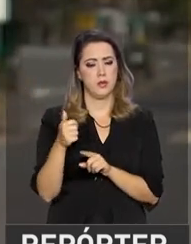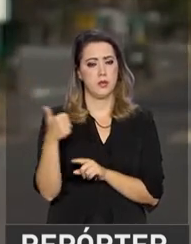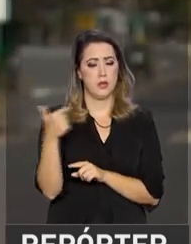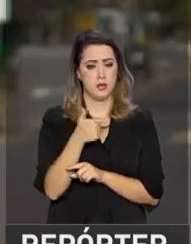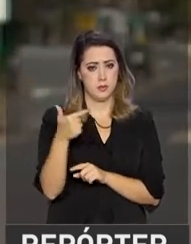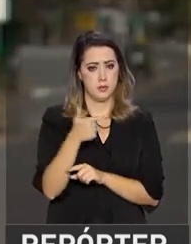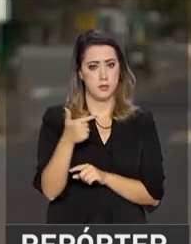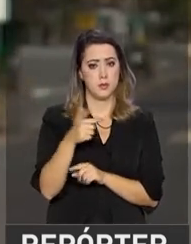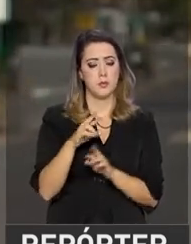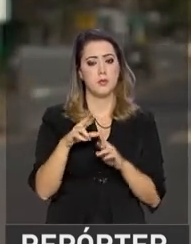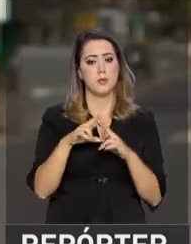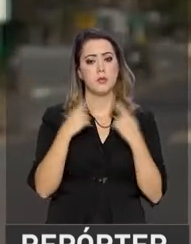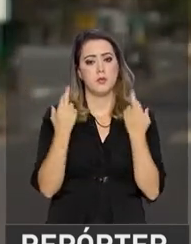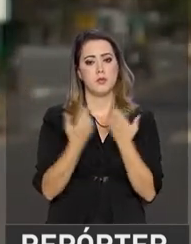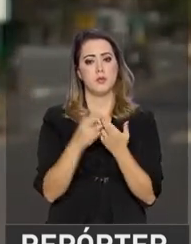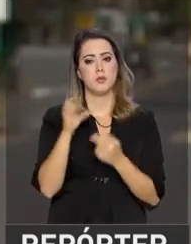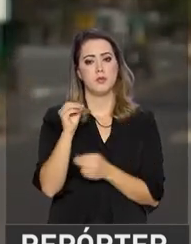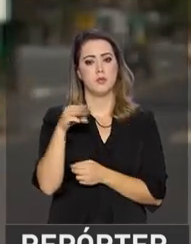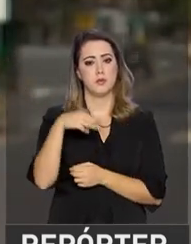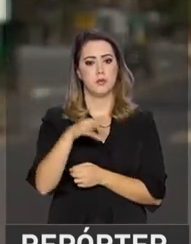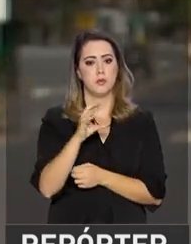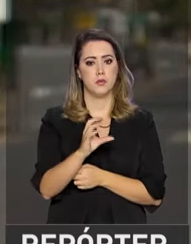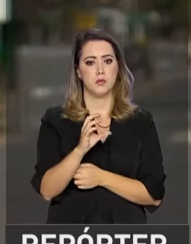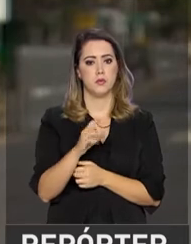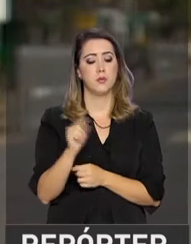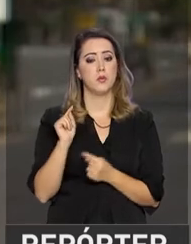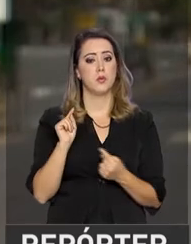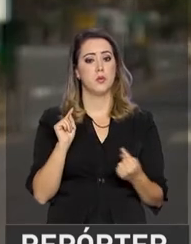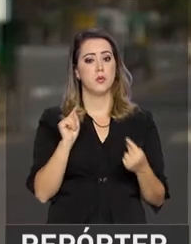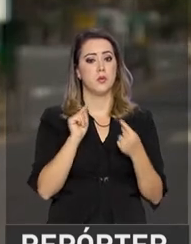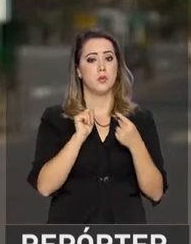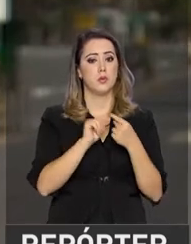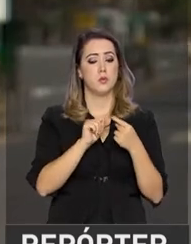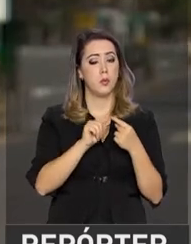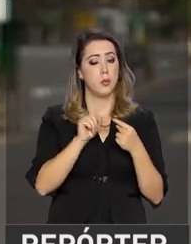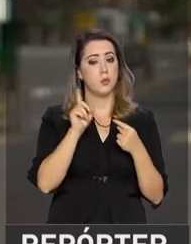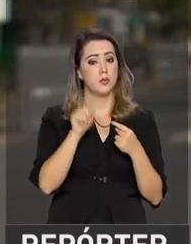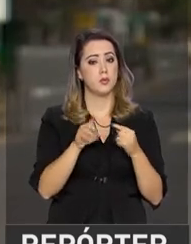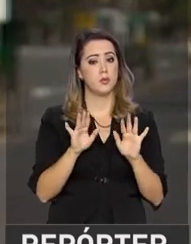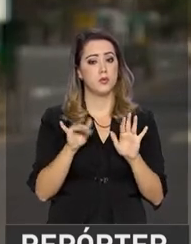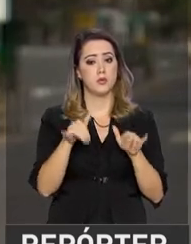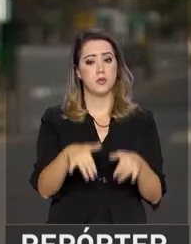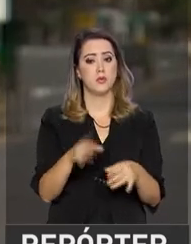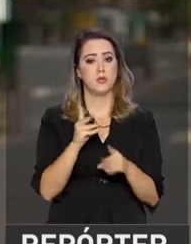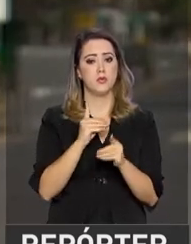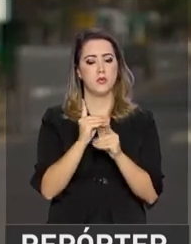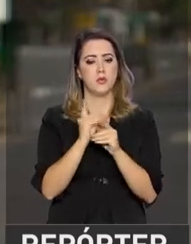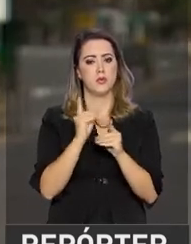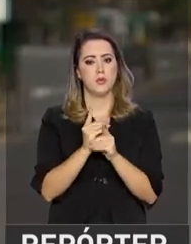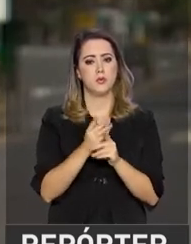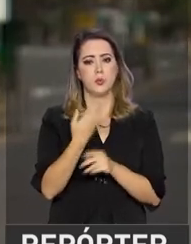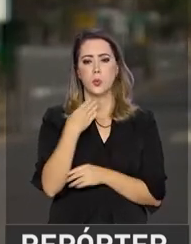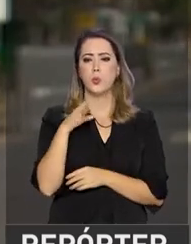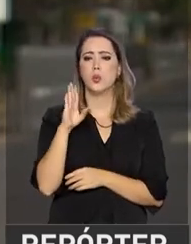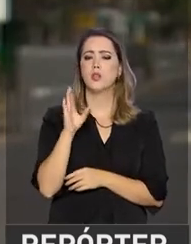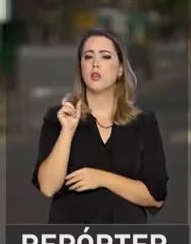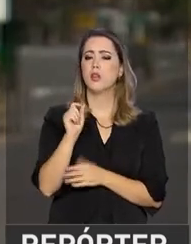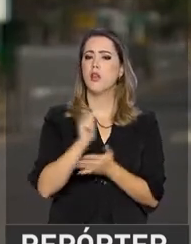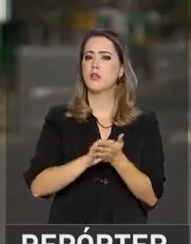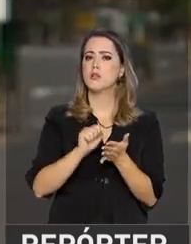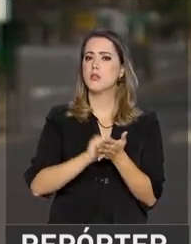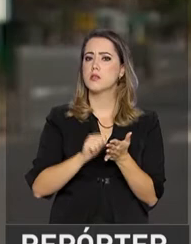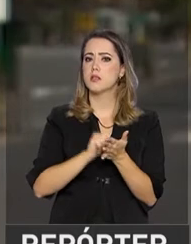ministerial da oms a meta é chegar ao fim do encontro com uma declaração que